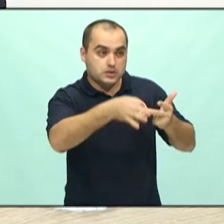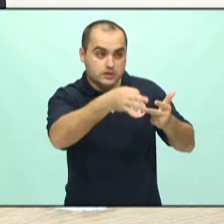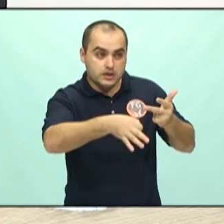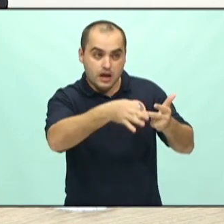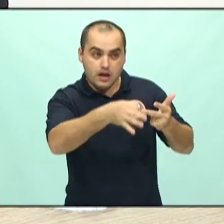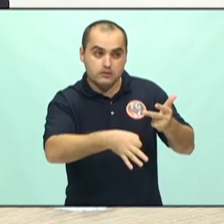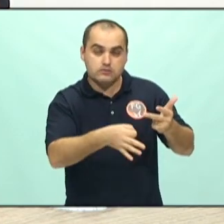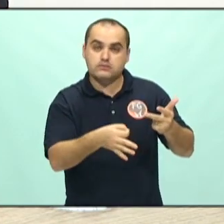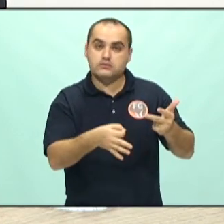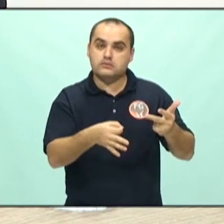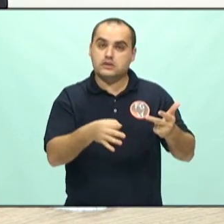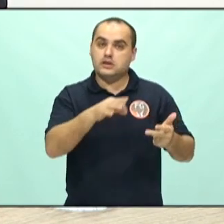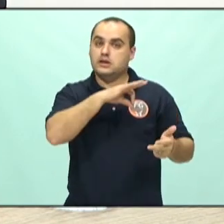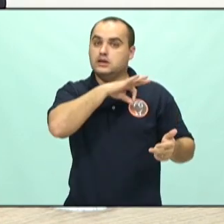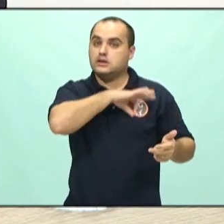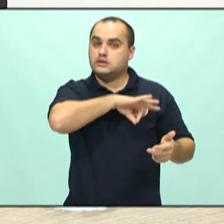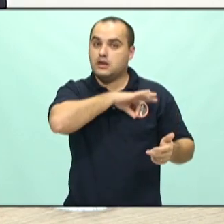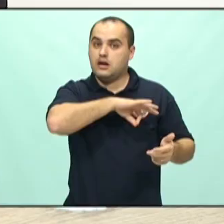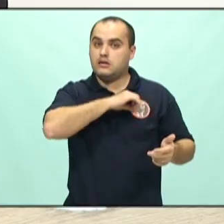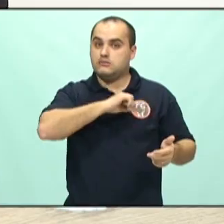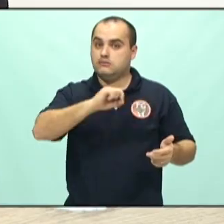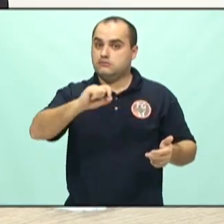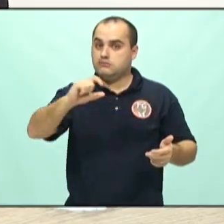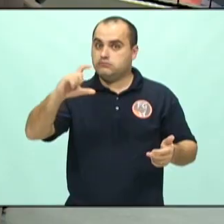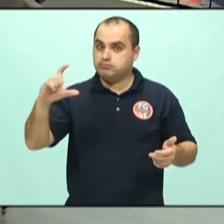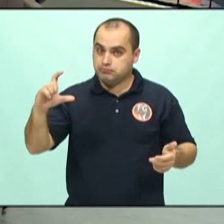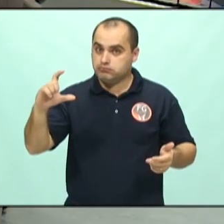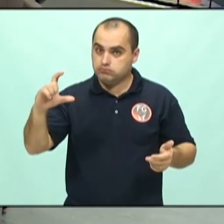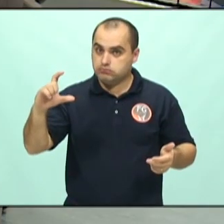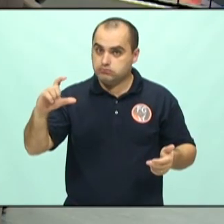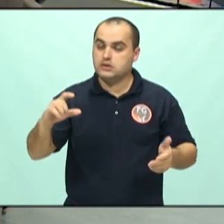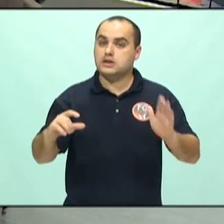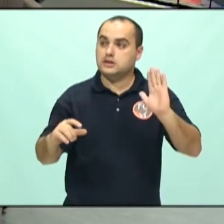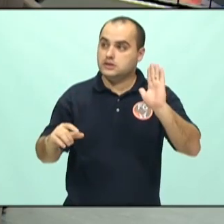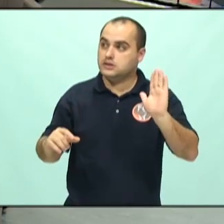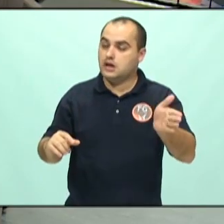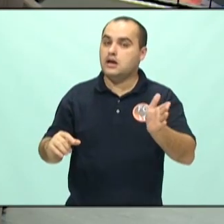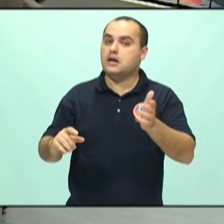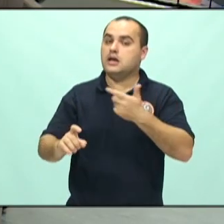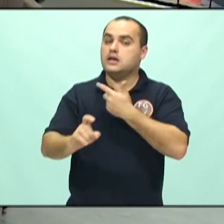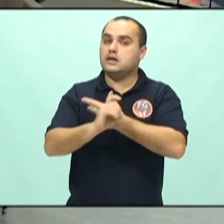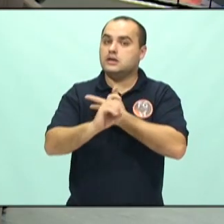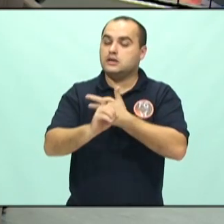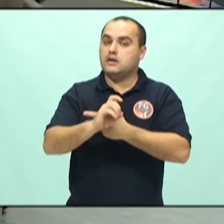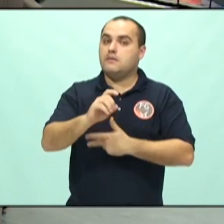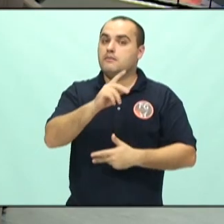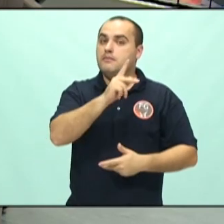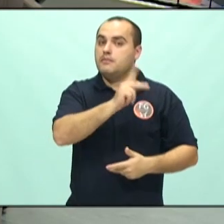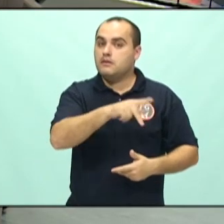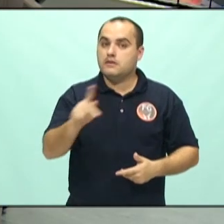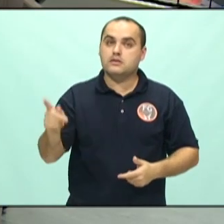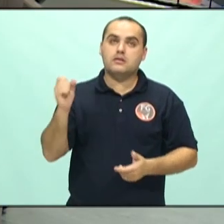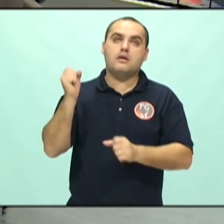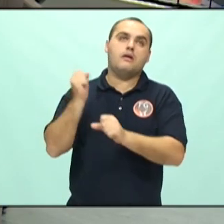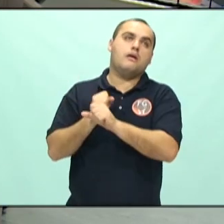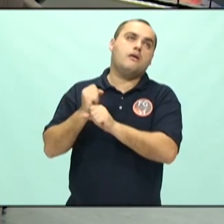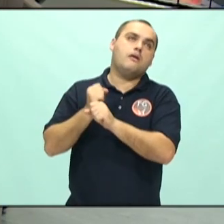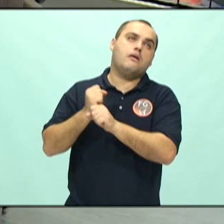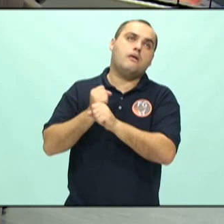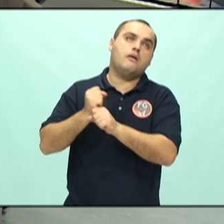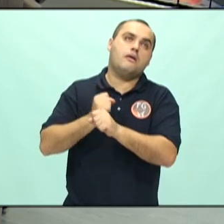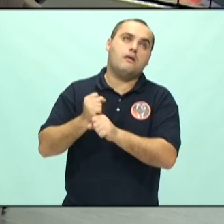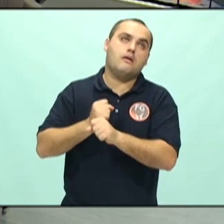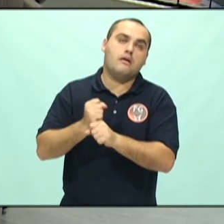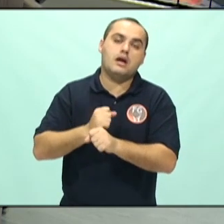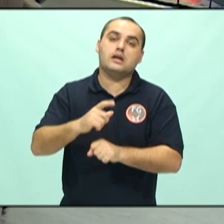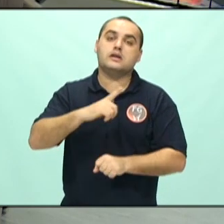por aí vai, que tem salários altos, né? Enquanto isso, lá no Poder Executivo, o professor teve que batalhar anos para conquistar um piso